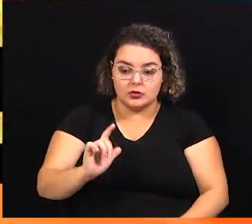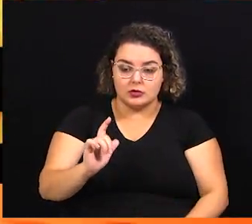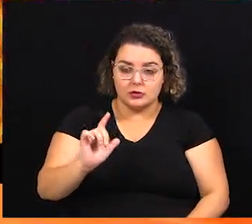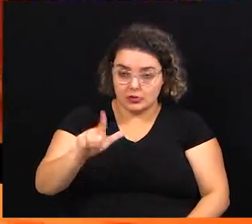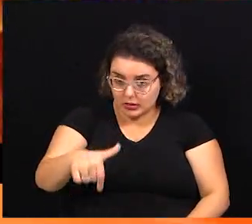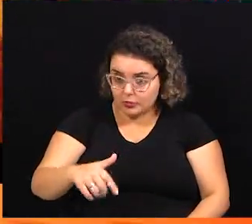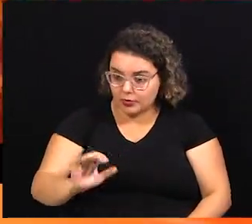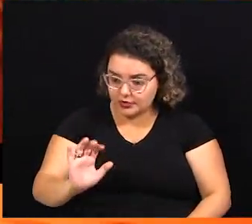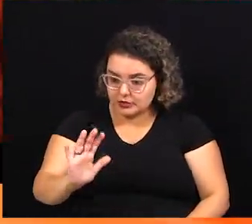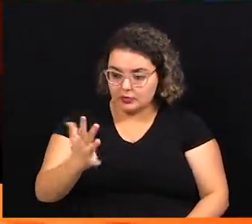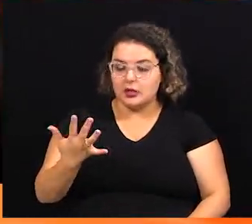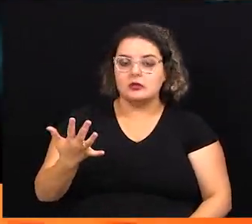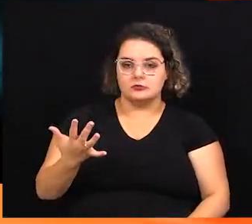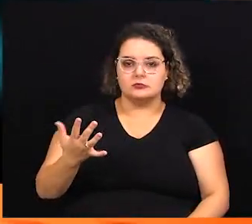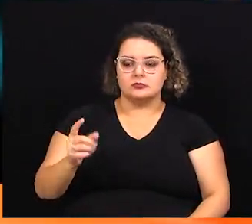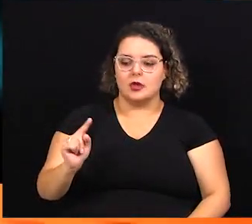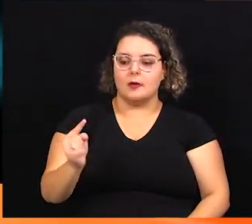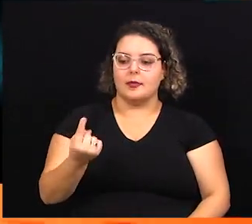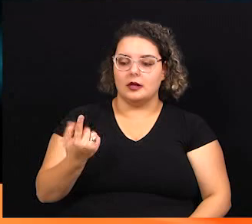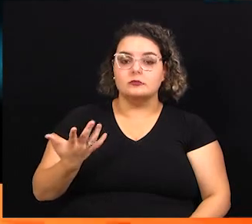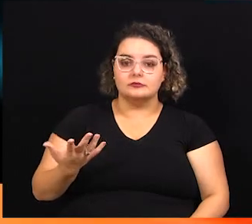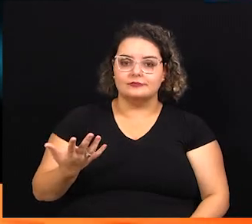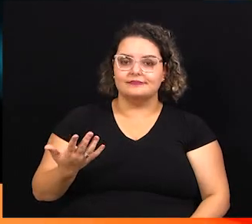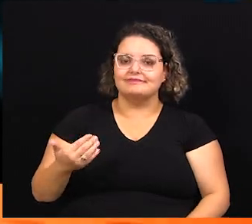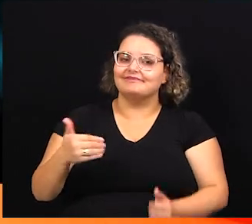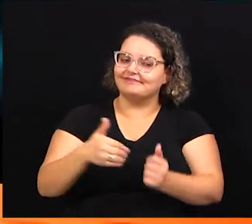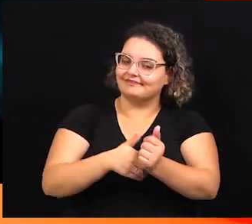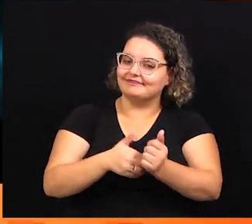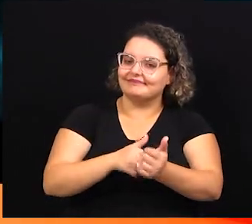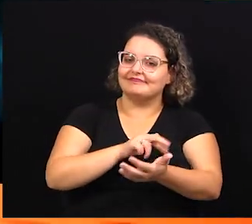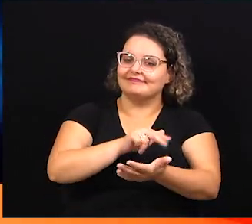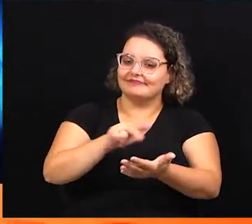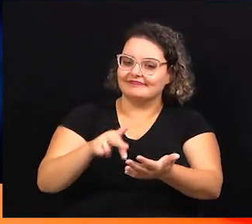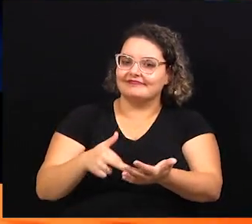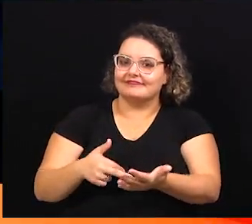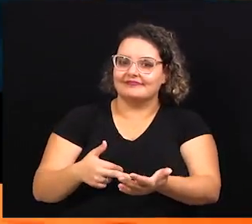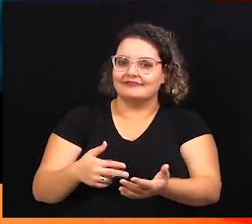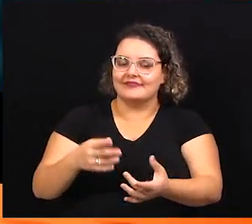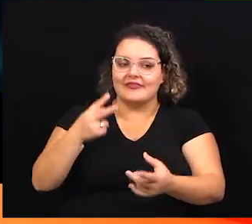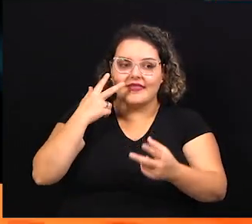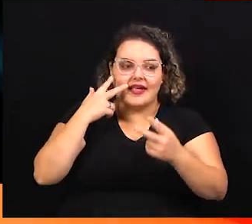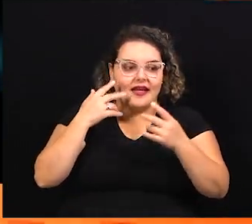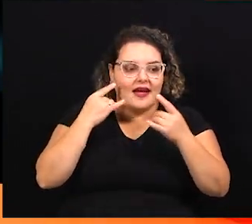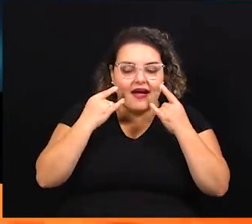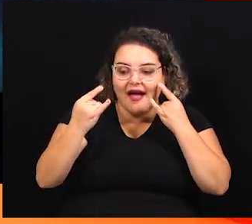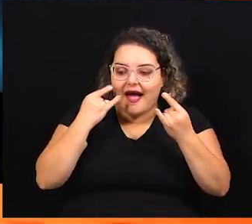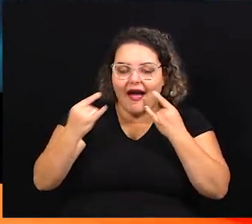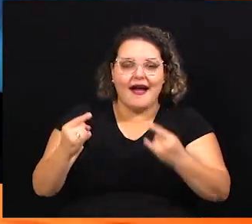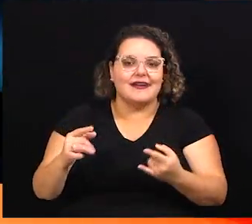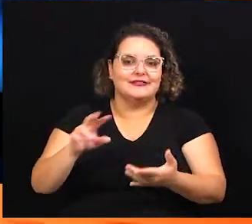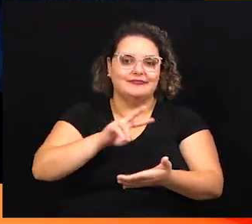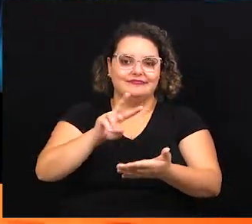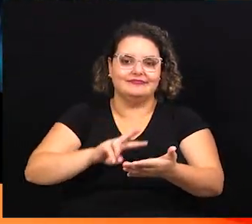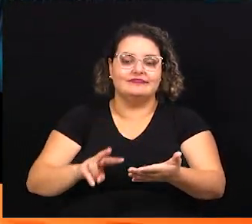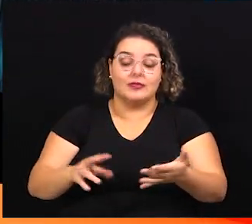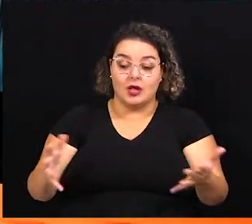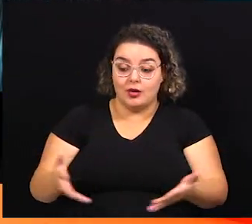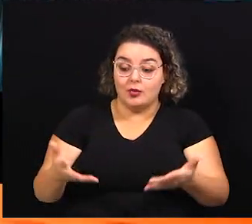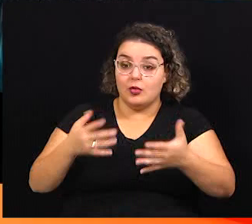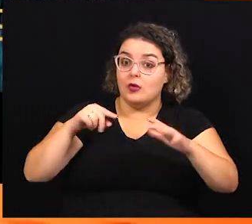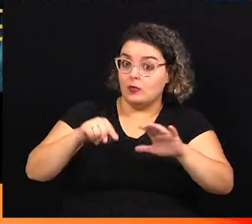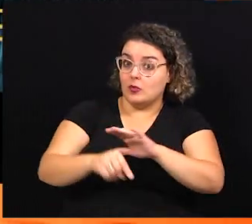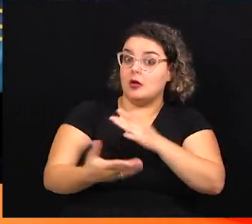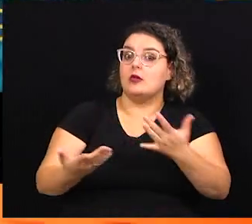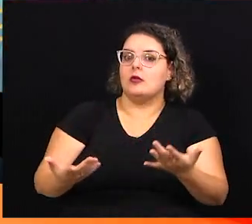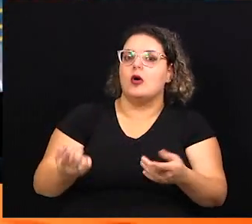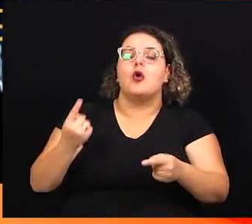né? É até interessante guardá-los em segredo, porque muitos deles são favoritos dos leitores. Né? E eles têm